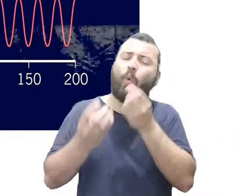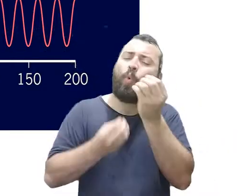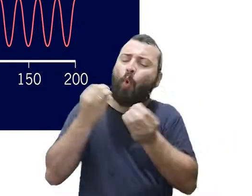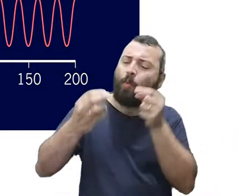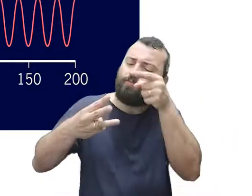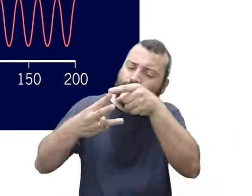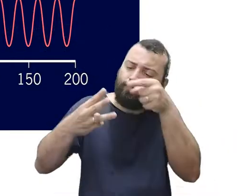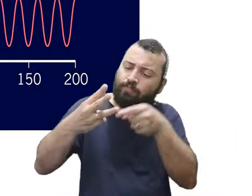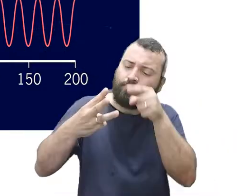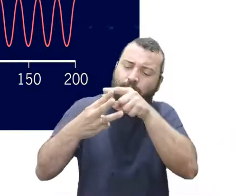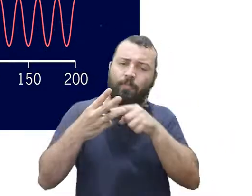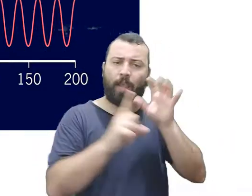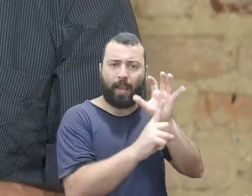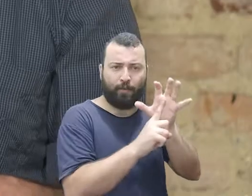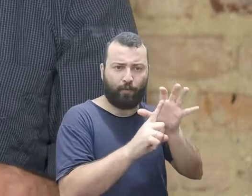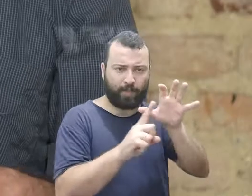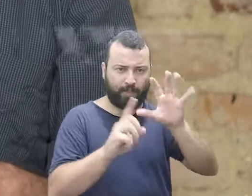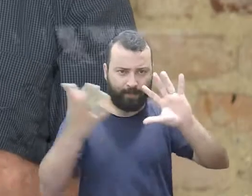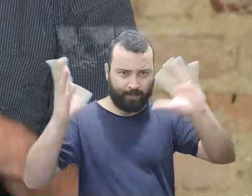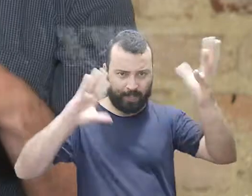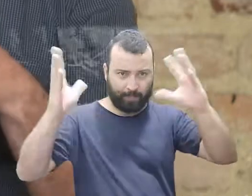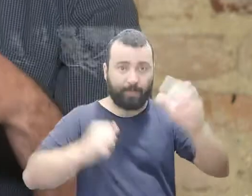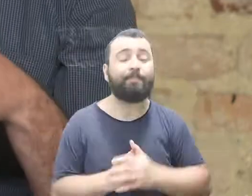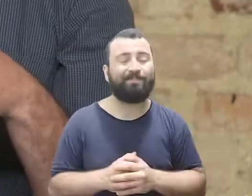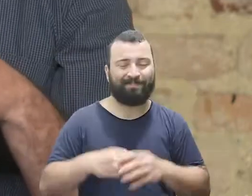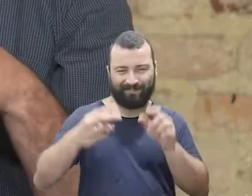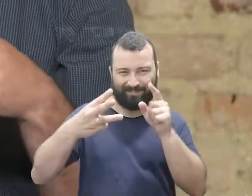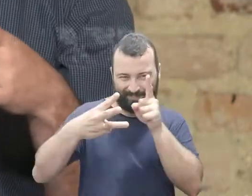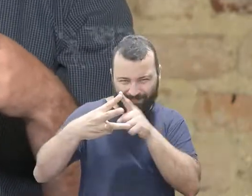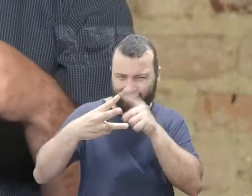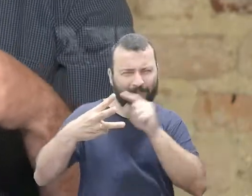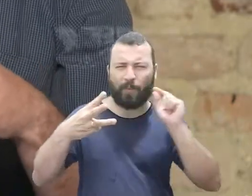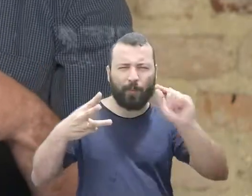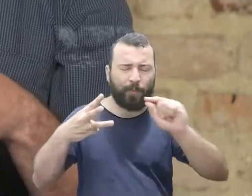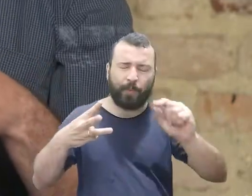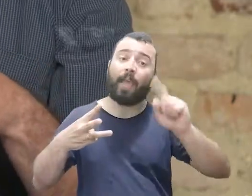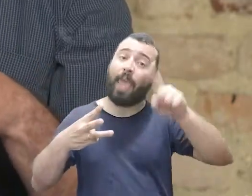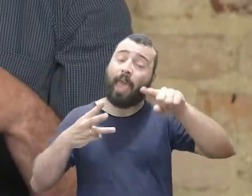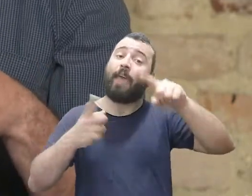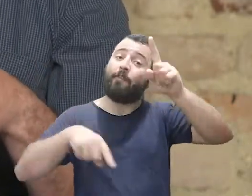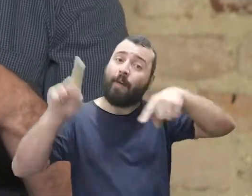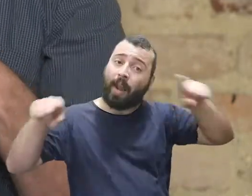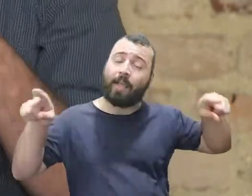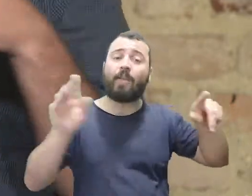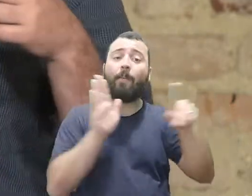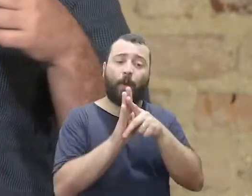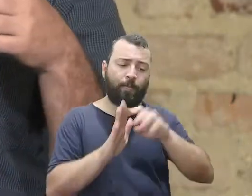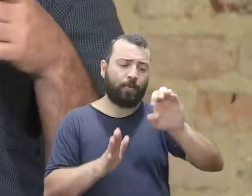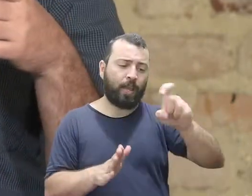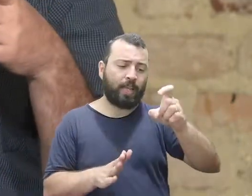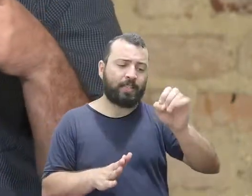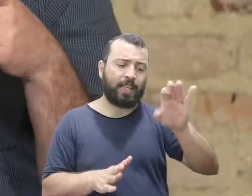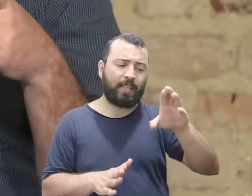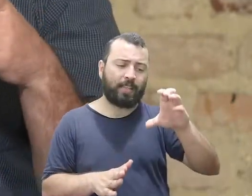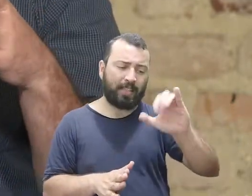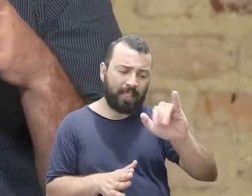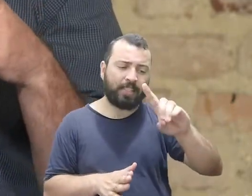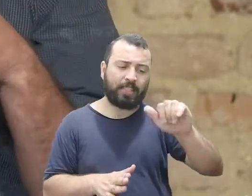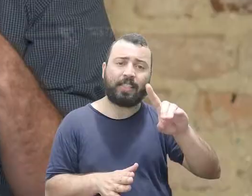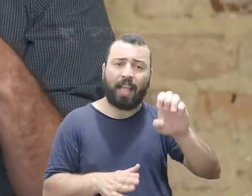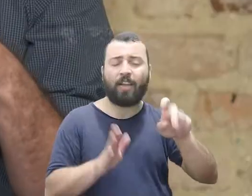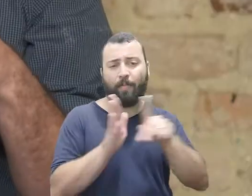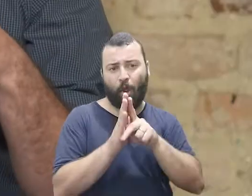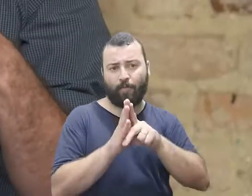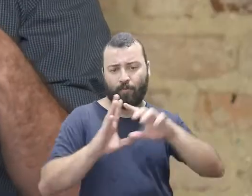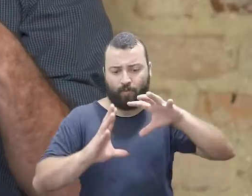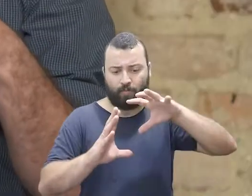precessão e como que eles modulam o clima. Bom, o ciclo de excentricidade basicamente é a variação da excentricidade da órbita da Terra,